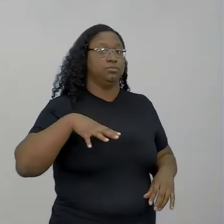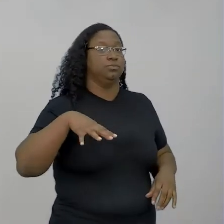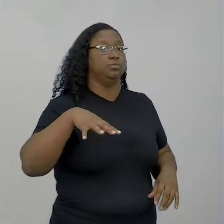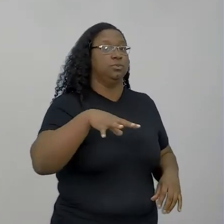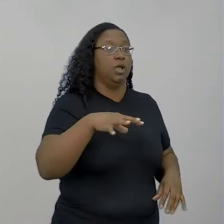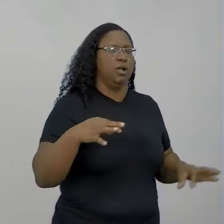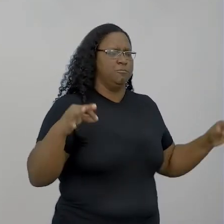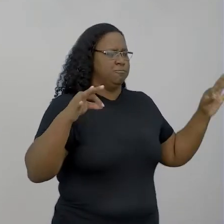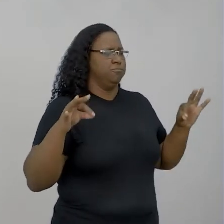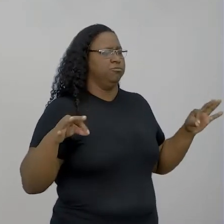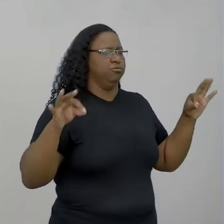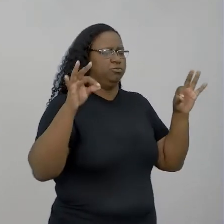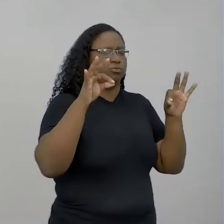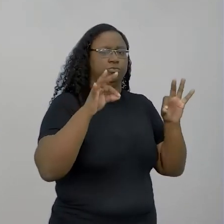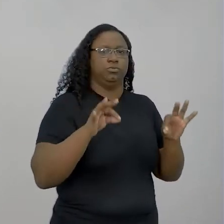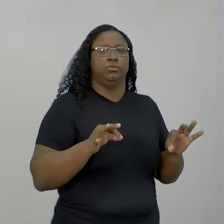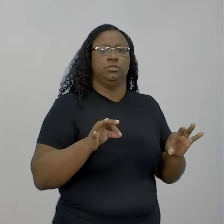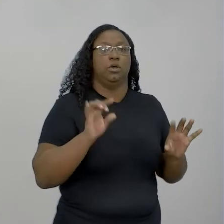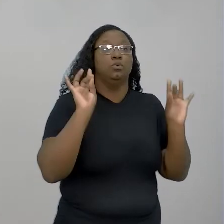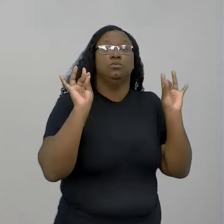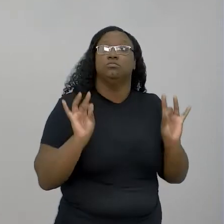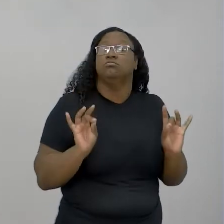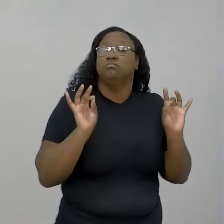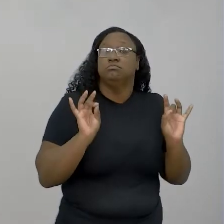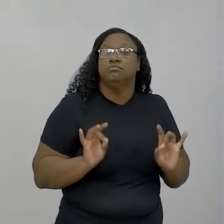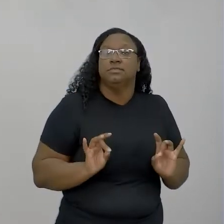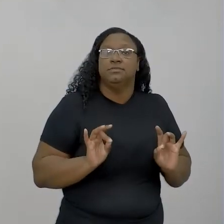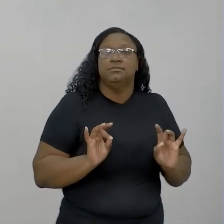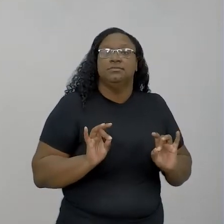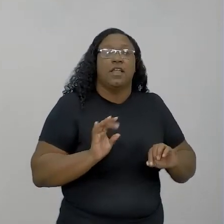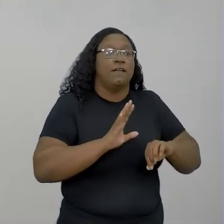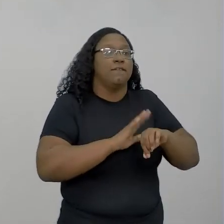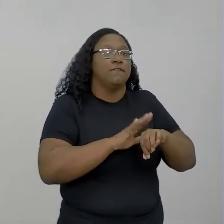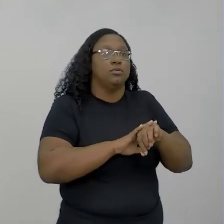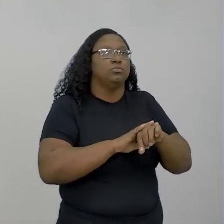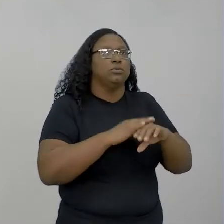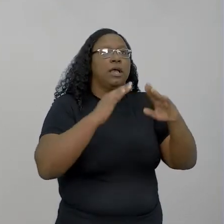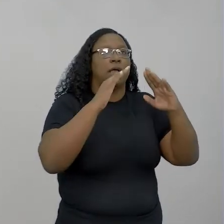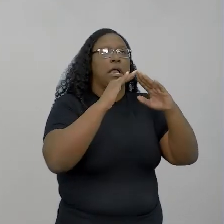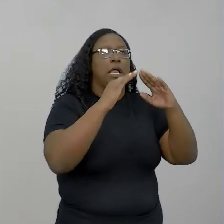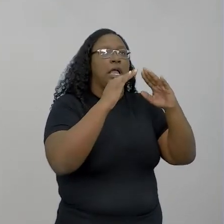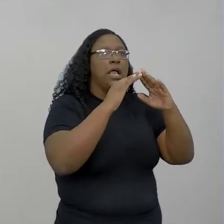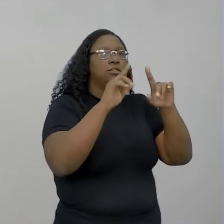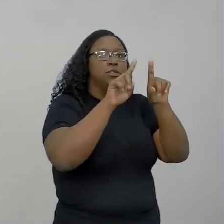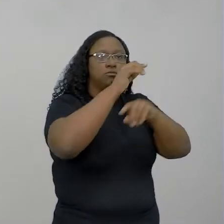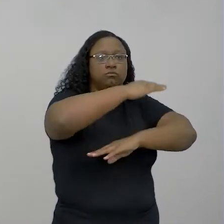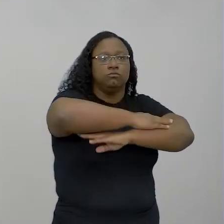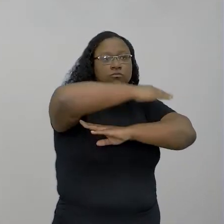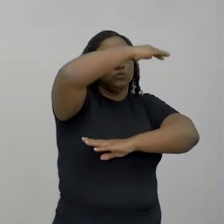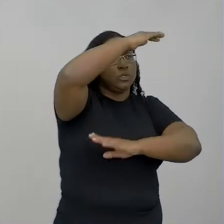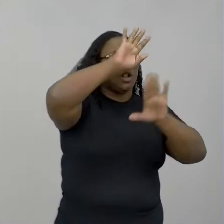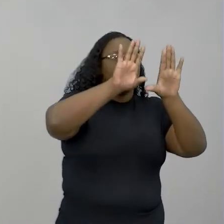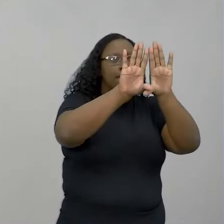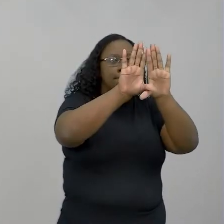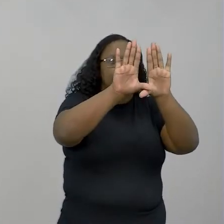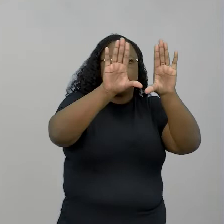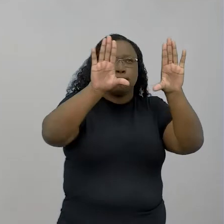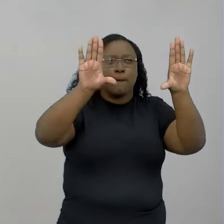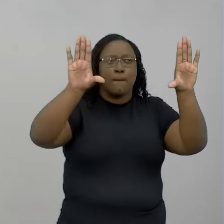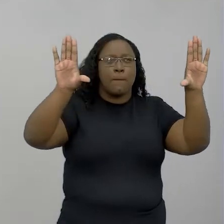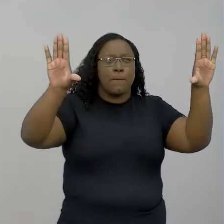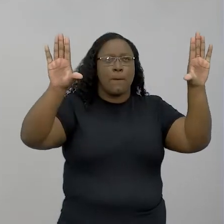os mosquitos, então o simples ato de você colocar uma rede de proteção nas janelas e portas da sua casa, por